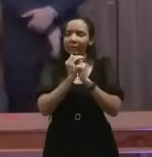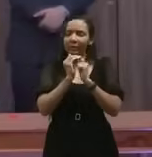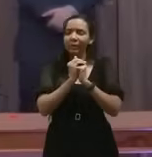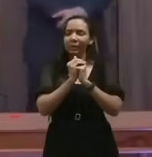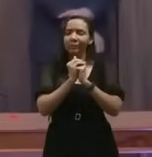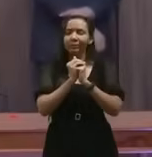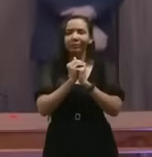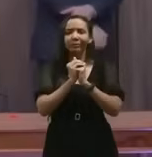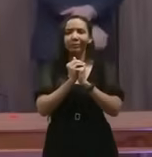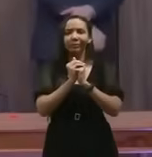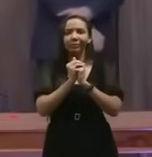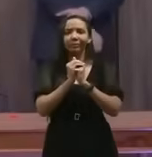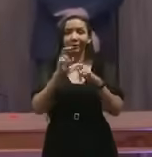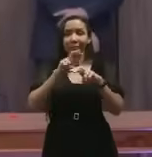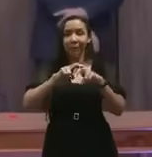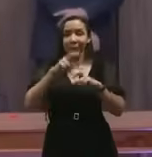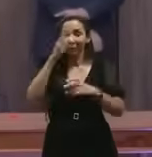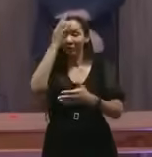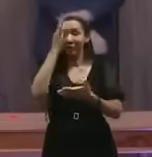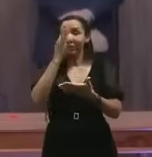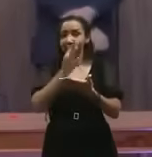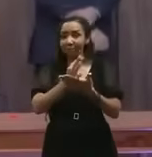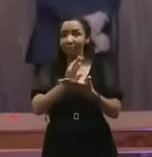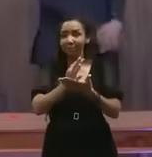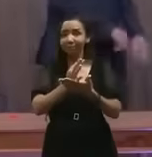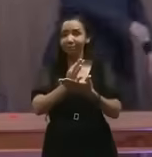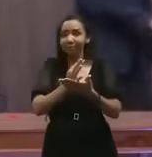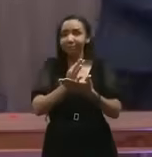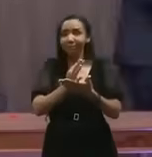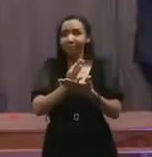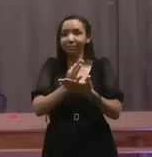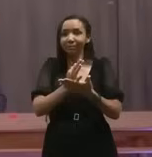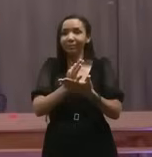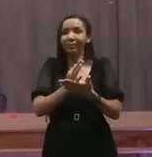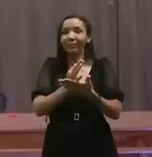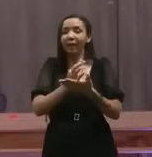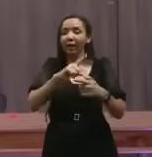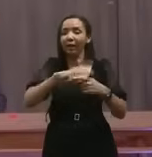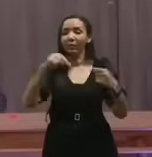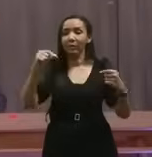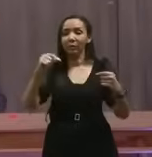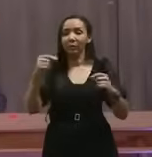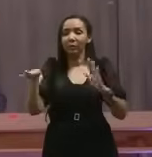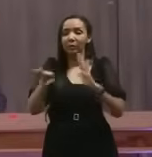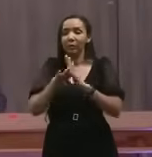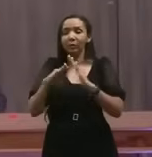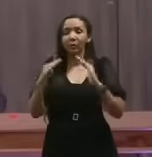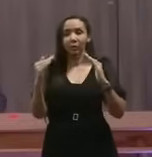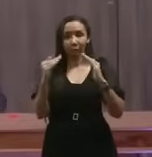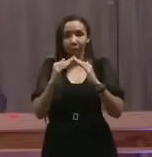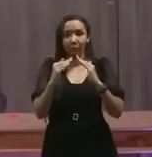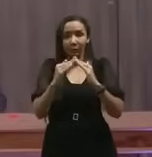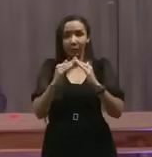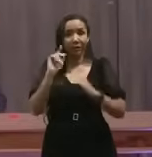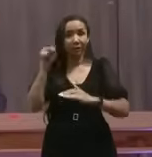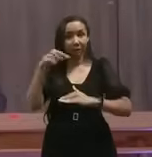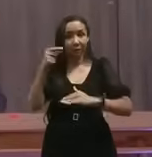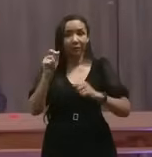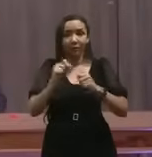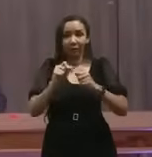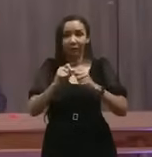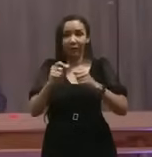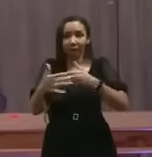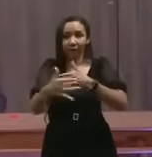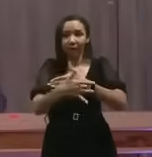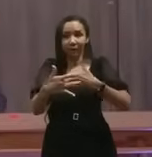com tanta fé ele vai para casa quando a fé ele procura aquela né assim e sumiu quando dá fé ele vai fazer o exame lá no médico